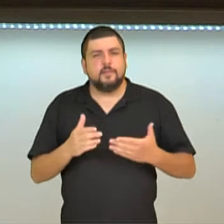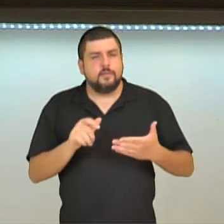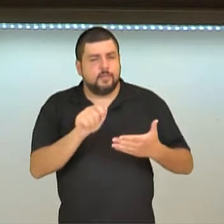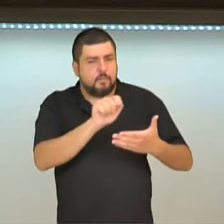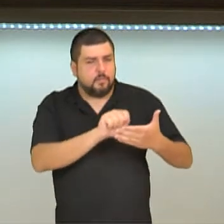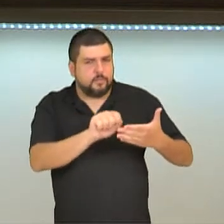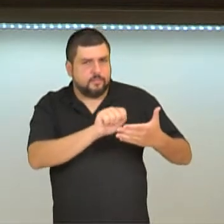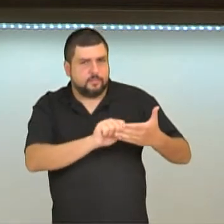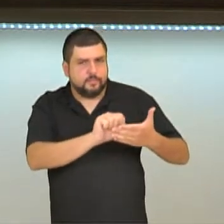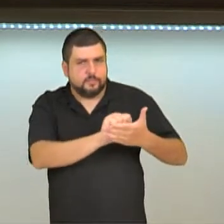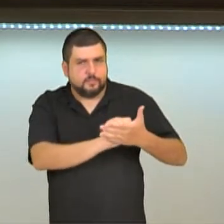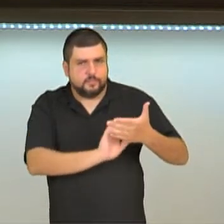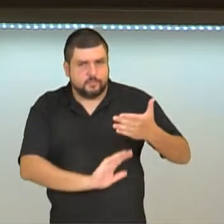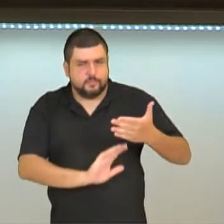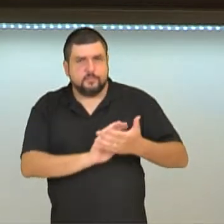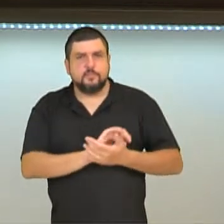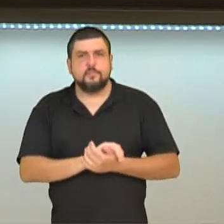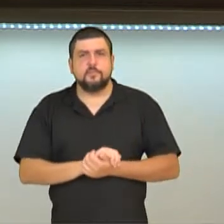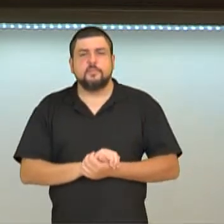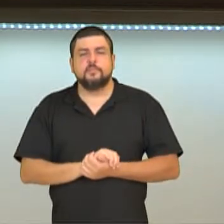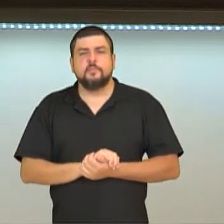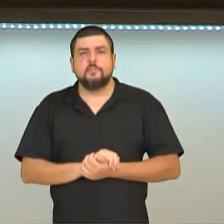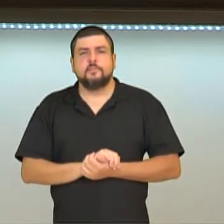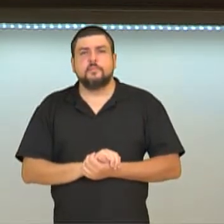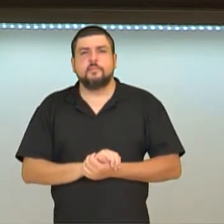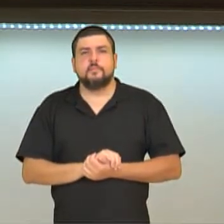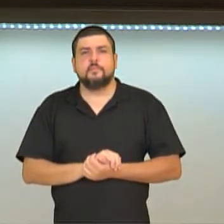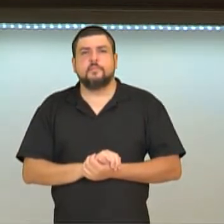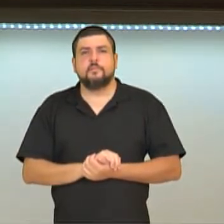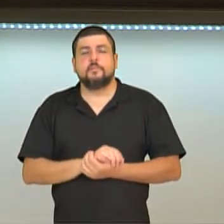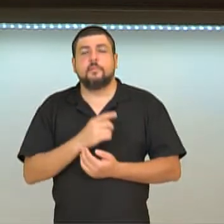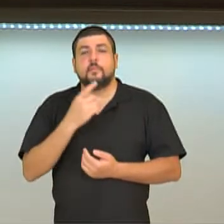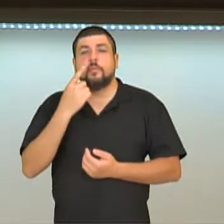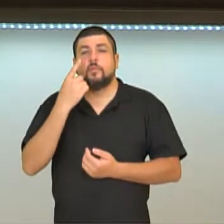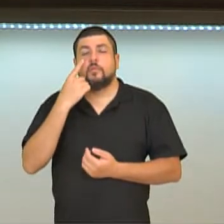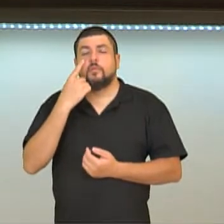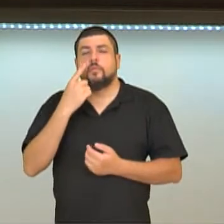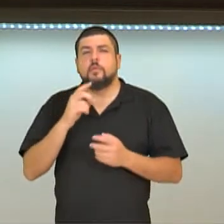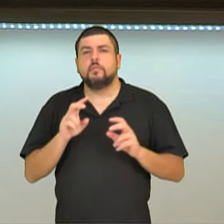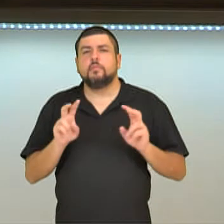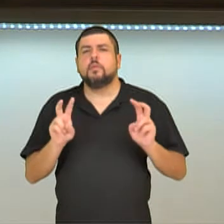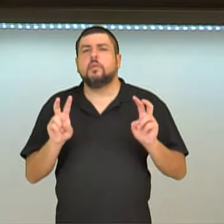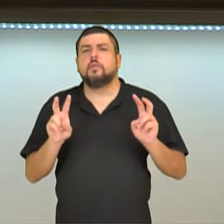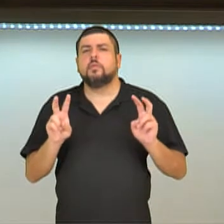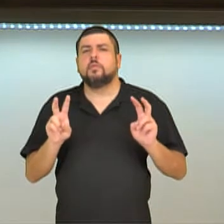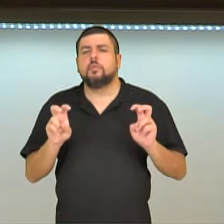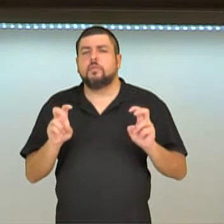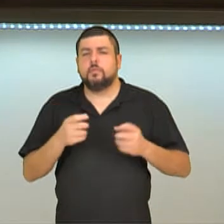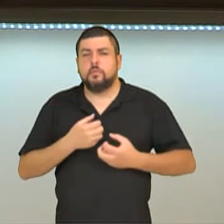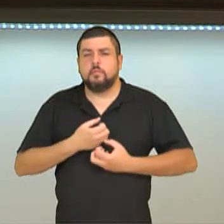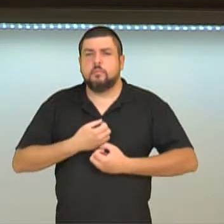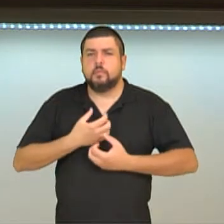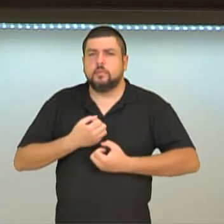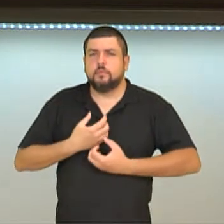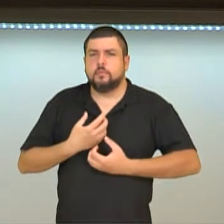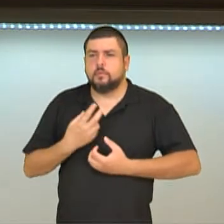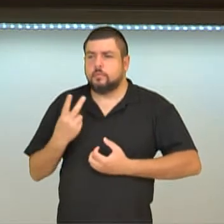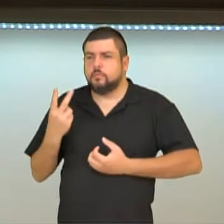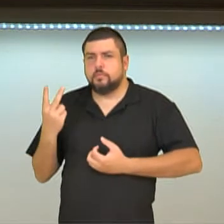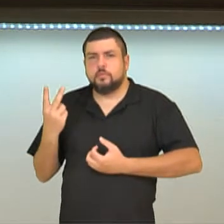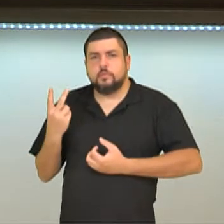fizeram a atividade? Vamos ver aqui quais são os temas que dialogam entre si nesses dois